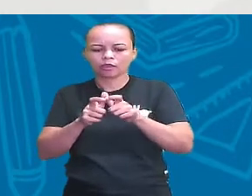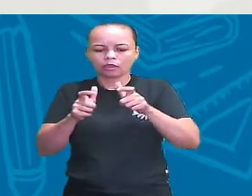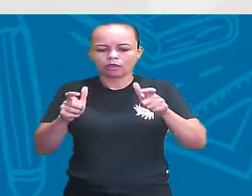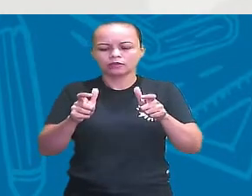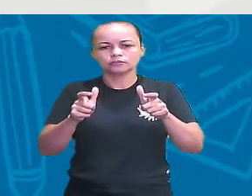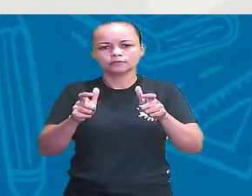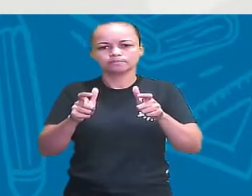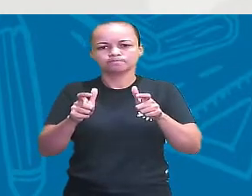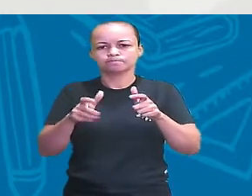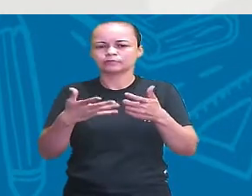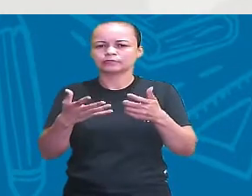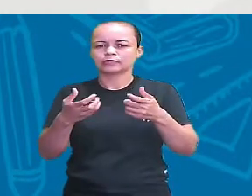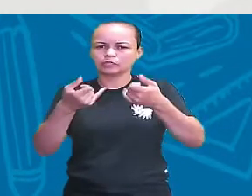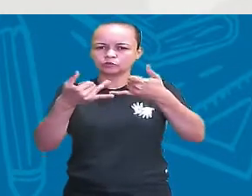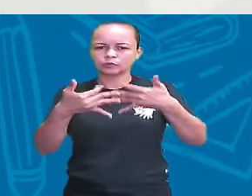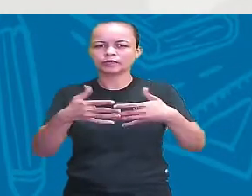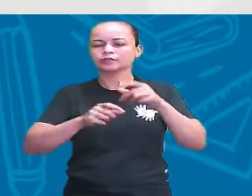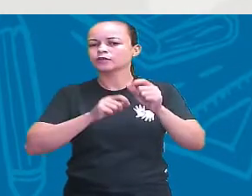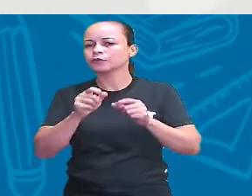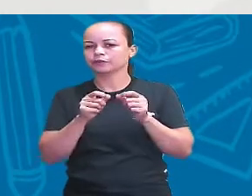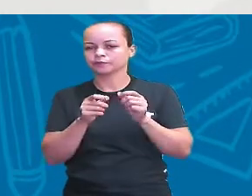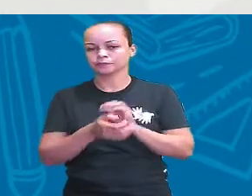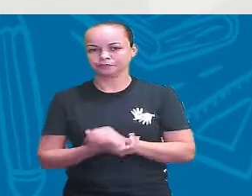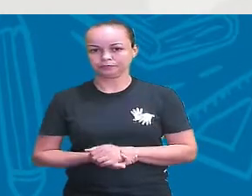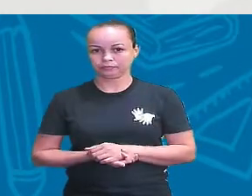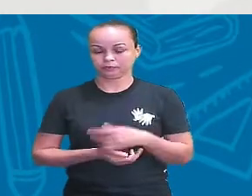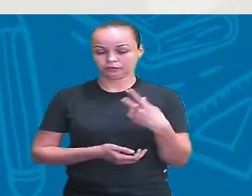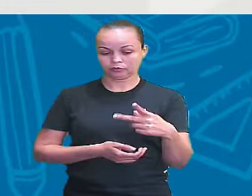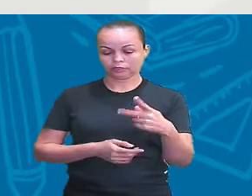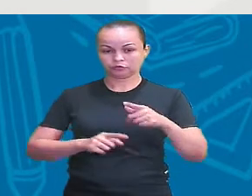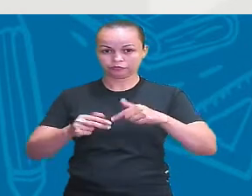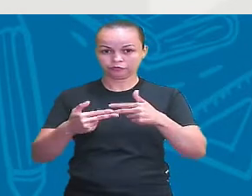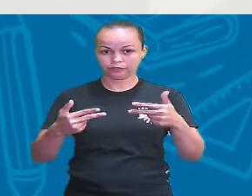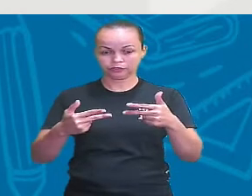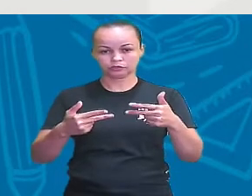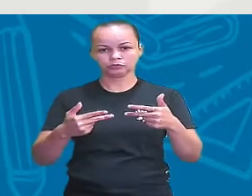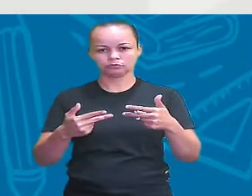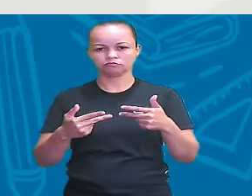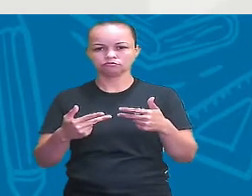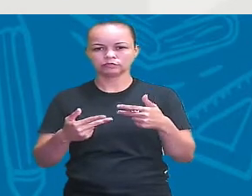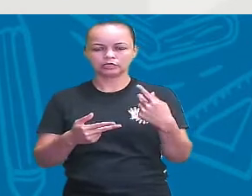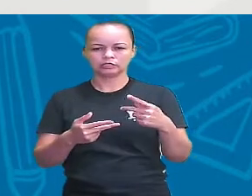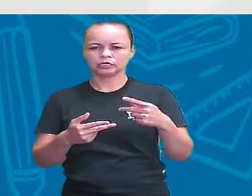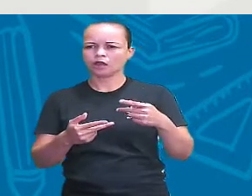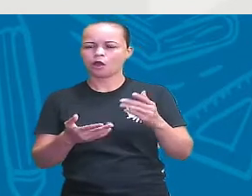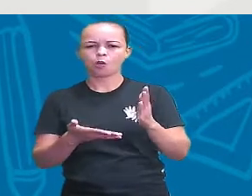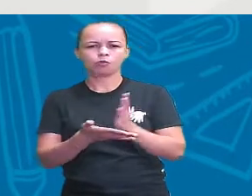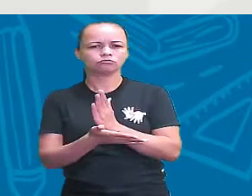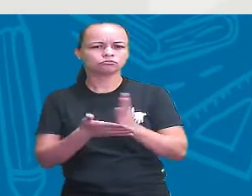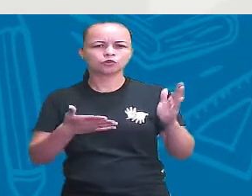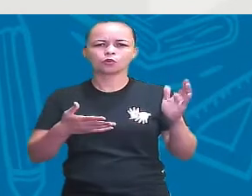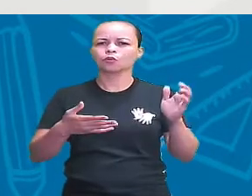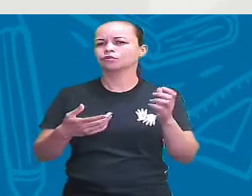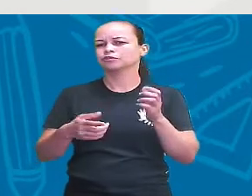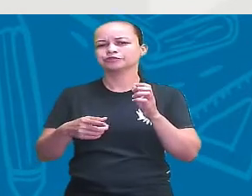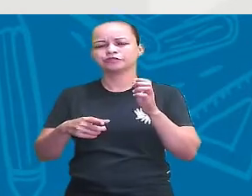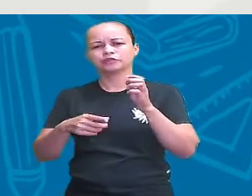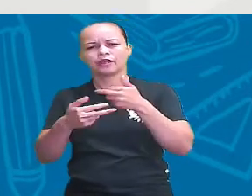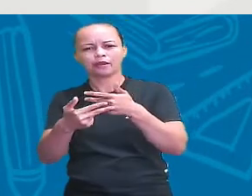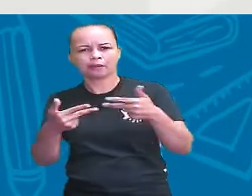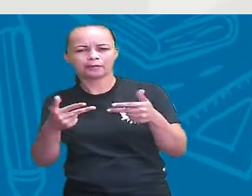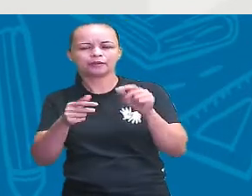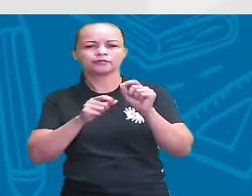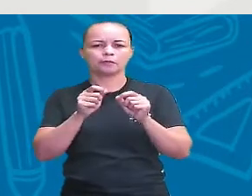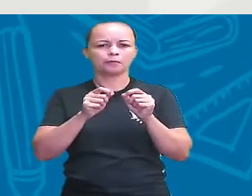simples, gente. Para que o estado físico da matéria ou de alguns elementos possa se configurar